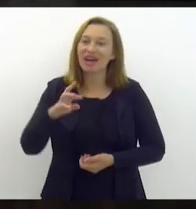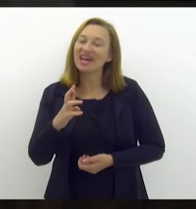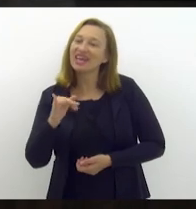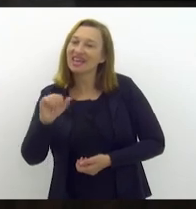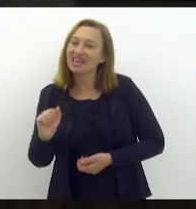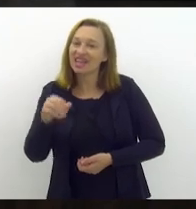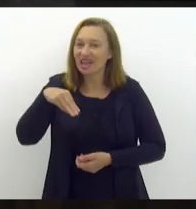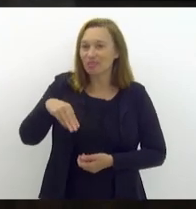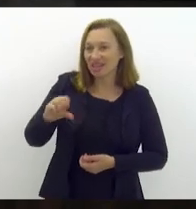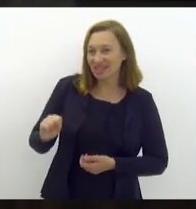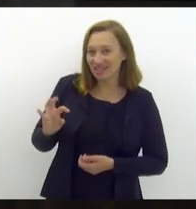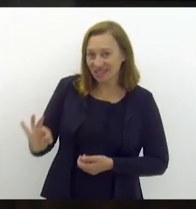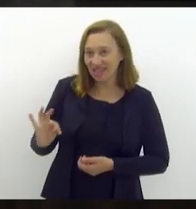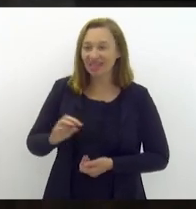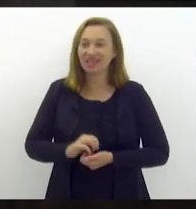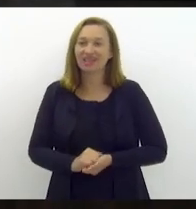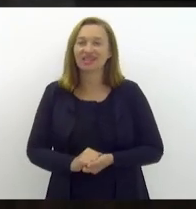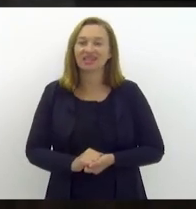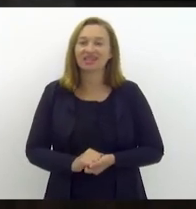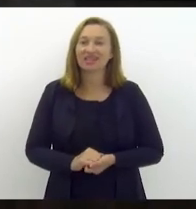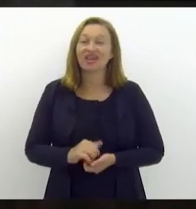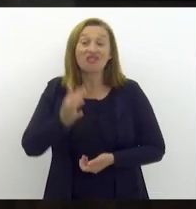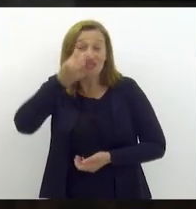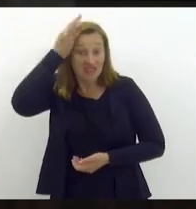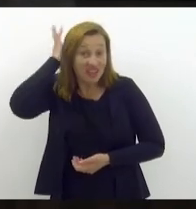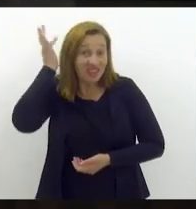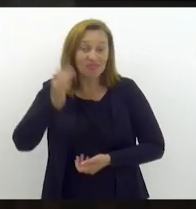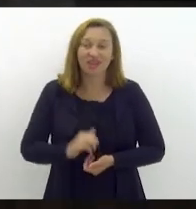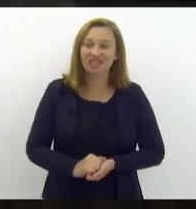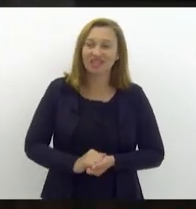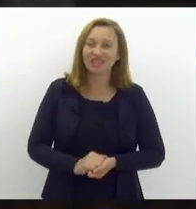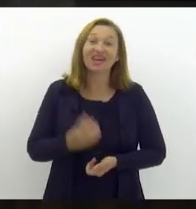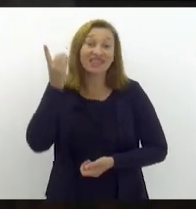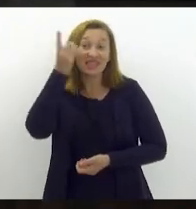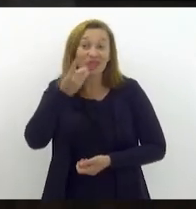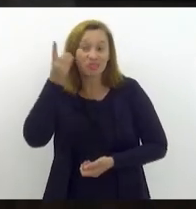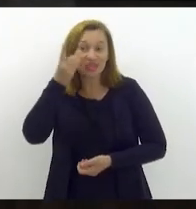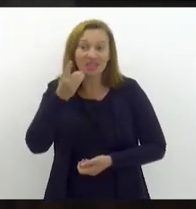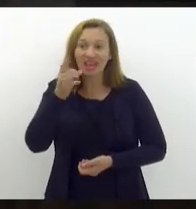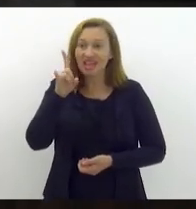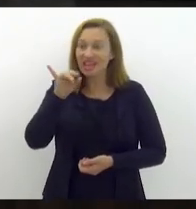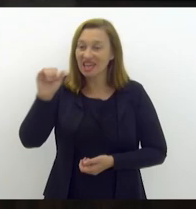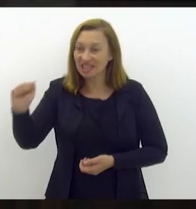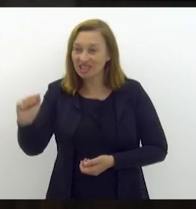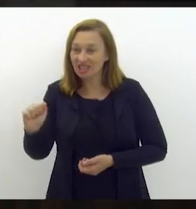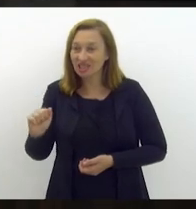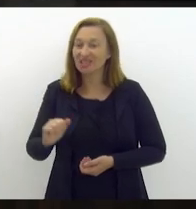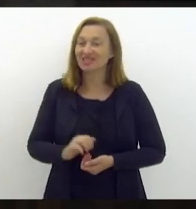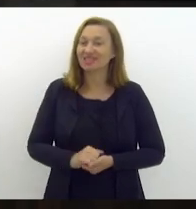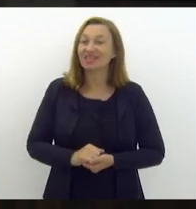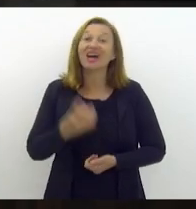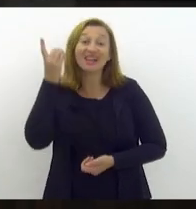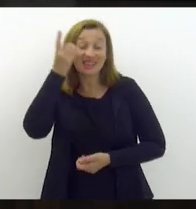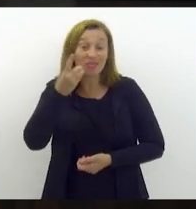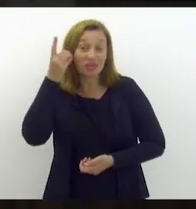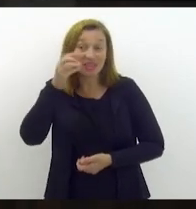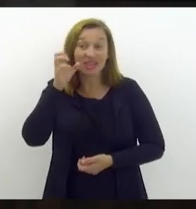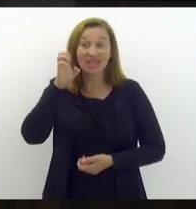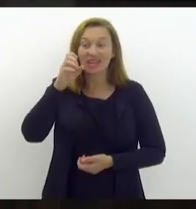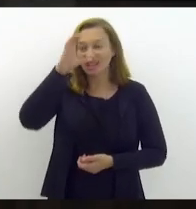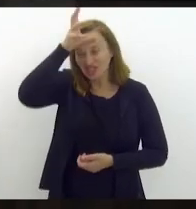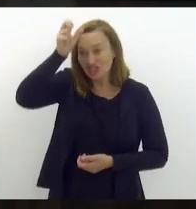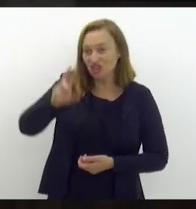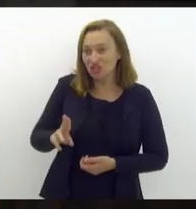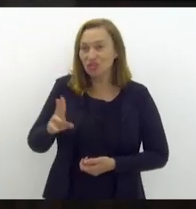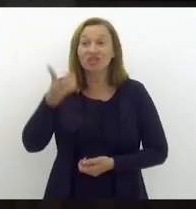do MST, o Fred Pacheco, a deputada Índia Armelau e aqui a deputada Tia Ju e o